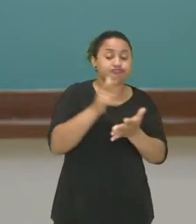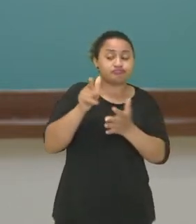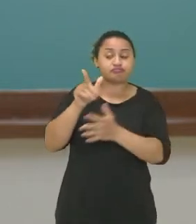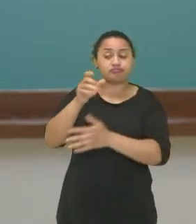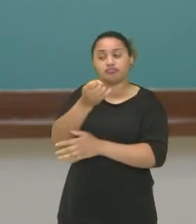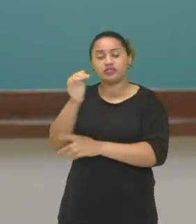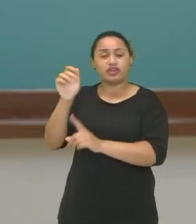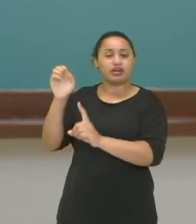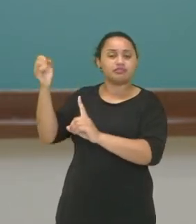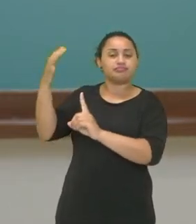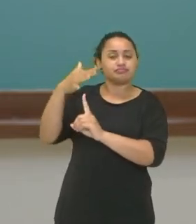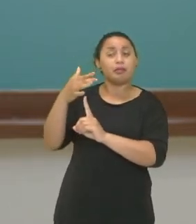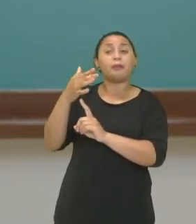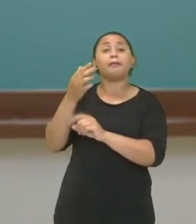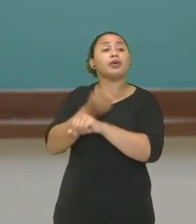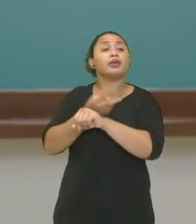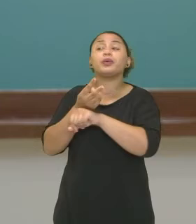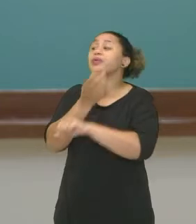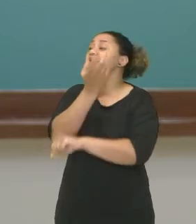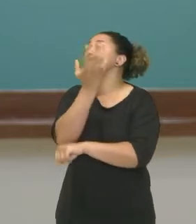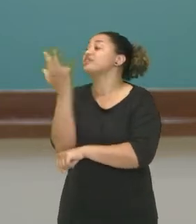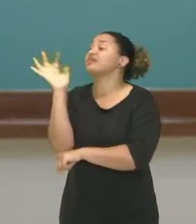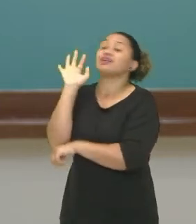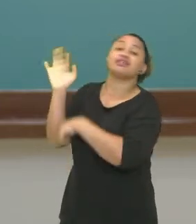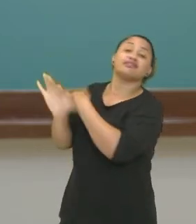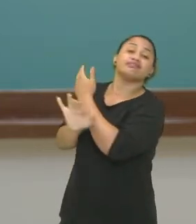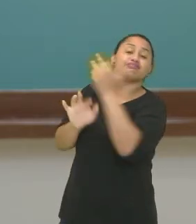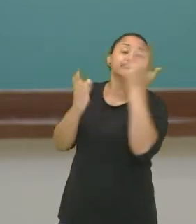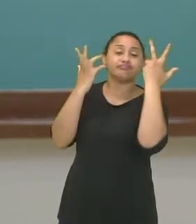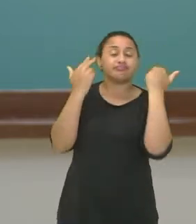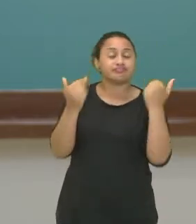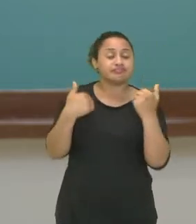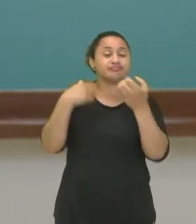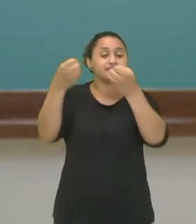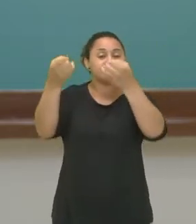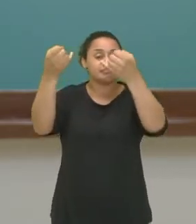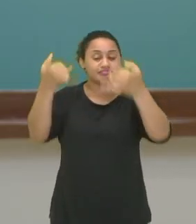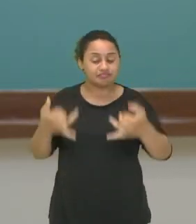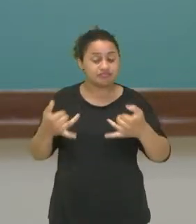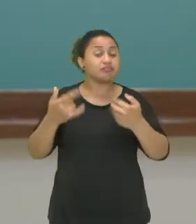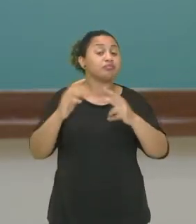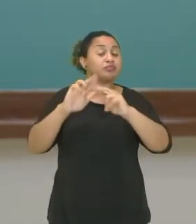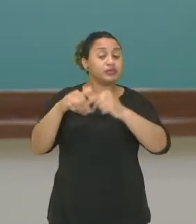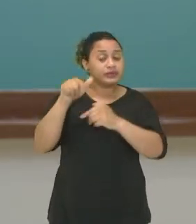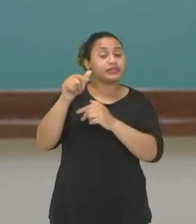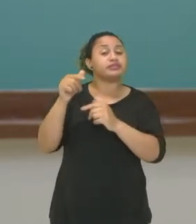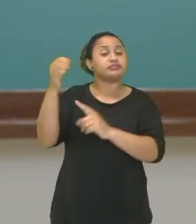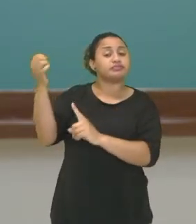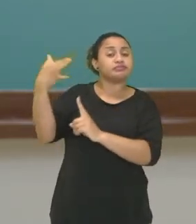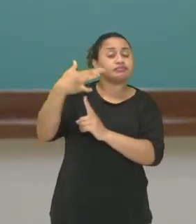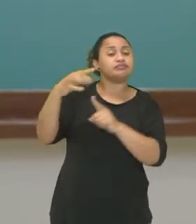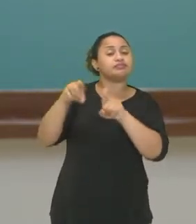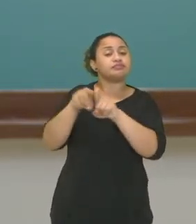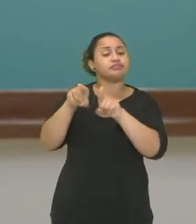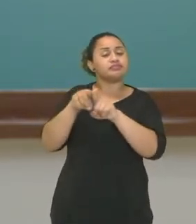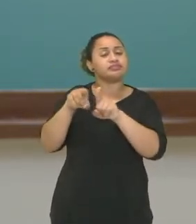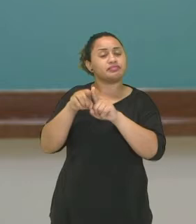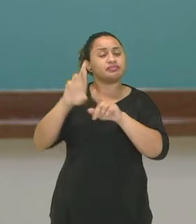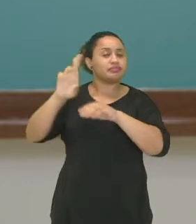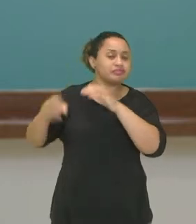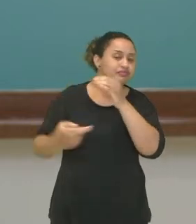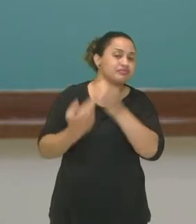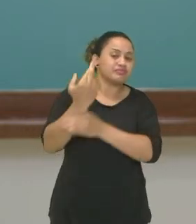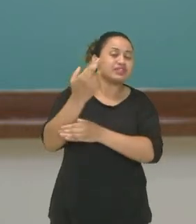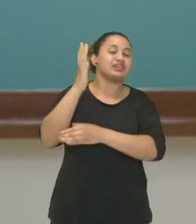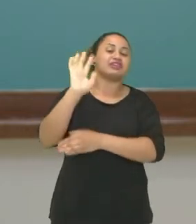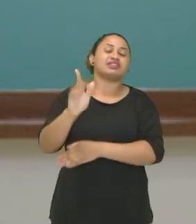as explicações. Por isso, iluminismo também é chamado de renascença, porque isso já havia acontecido na Grécia